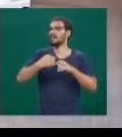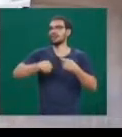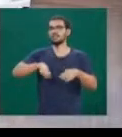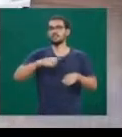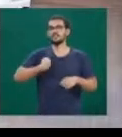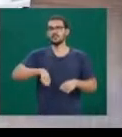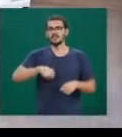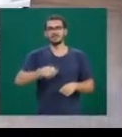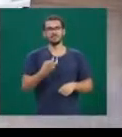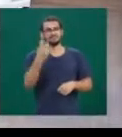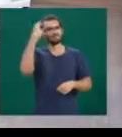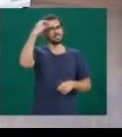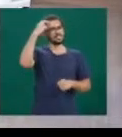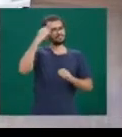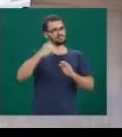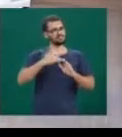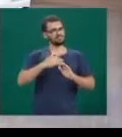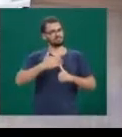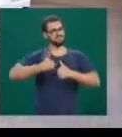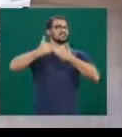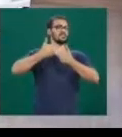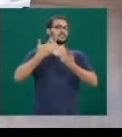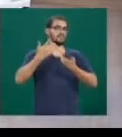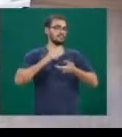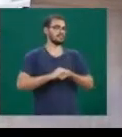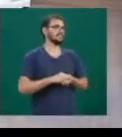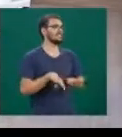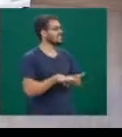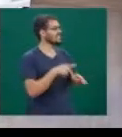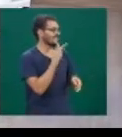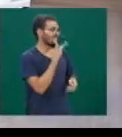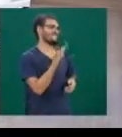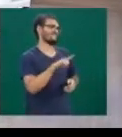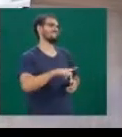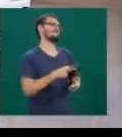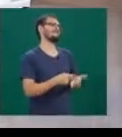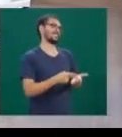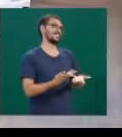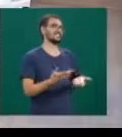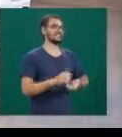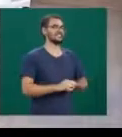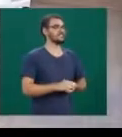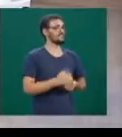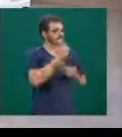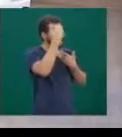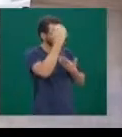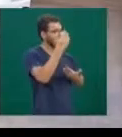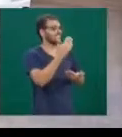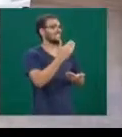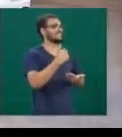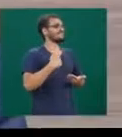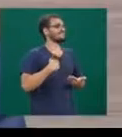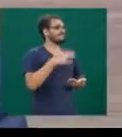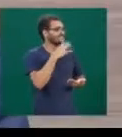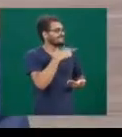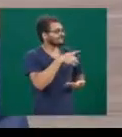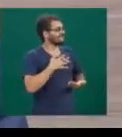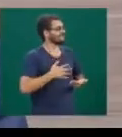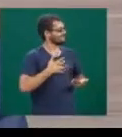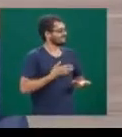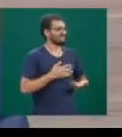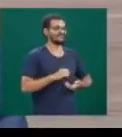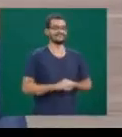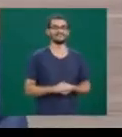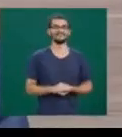e professores, reforçamos sempre isso que você acabou de dizer. Fernanda, muito obrigado mais uma vez. Foi um prazer te conhecer. Muito obrigado. Prazer foi meu. Muito obrigado. E o